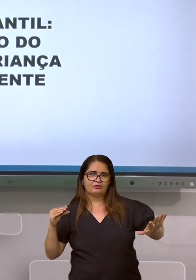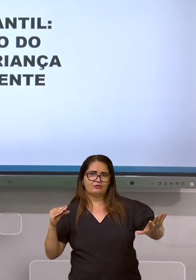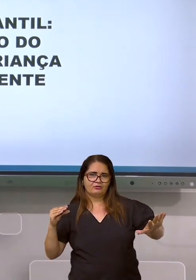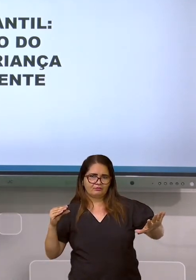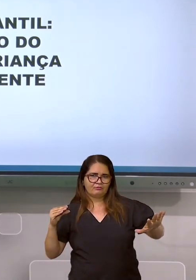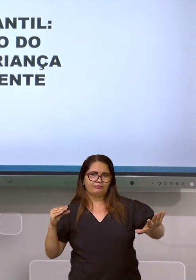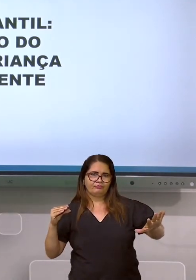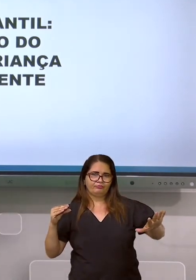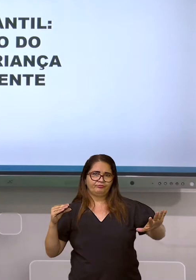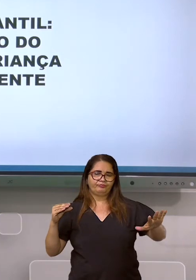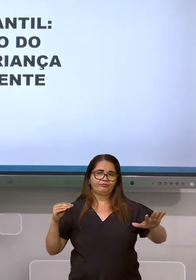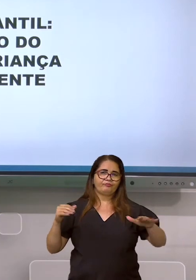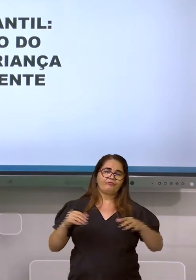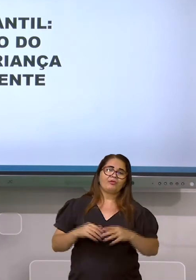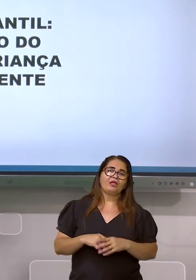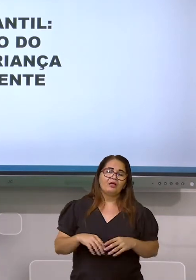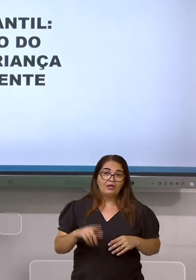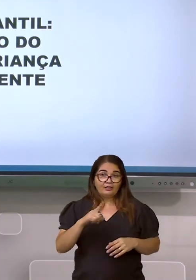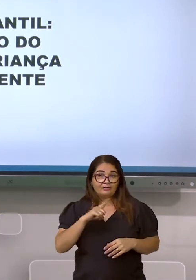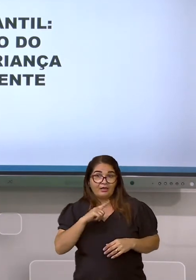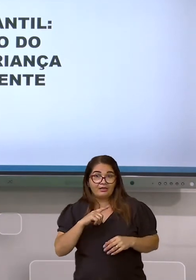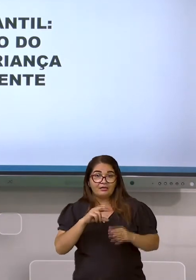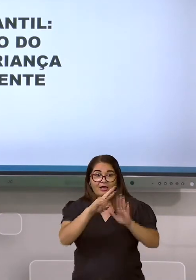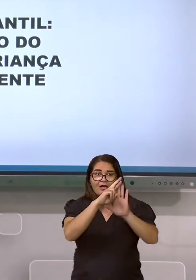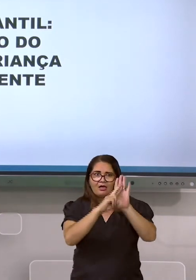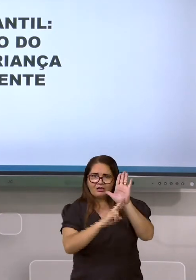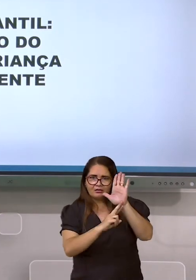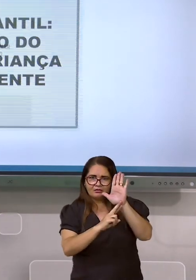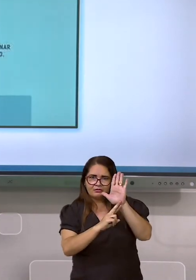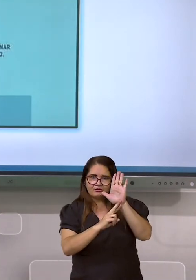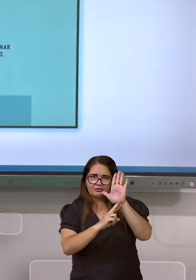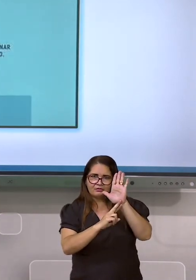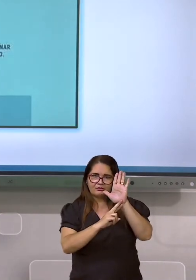mãe não, hein? Por favor.